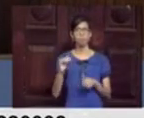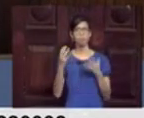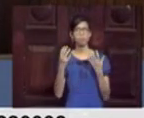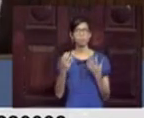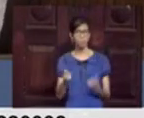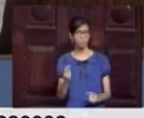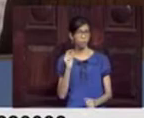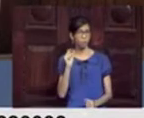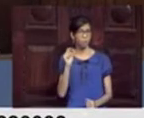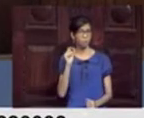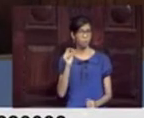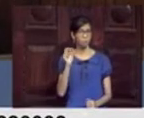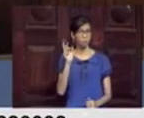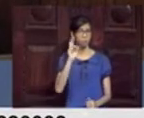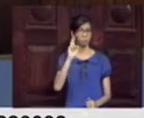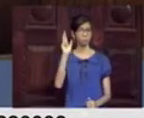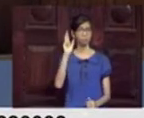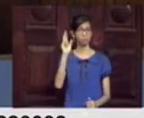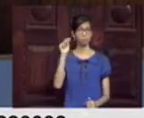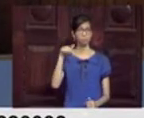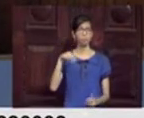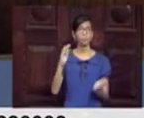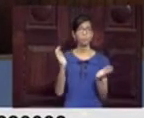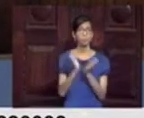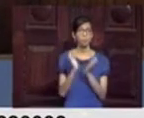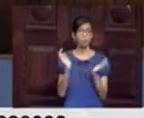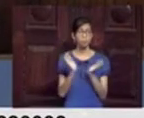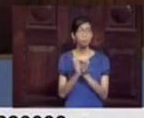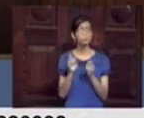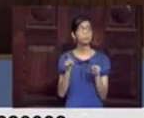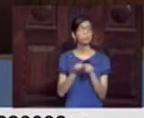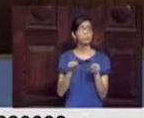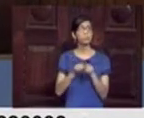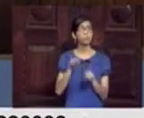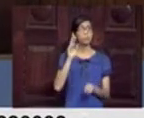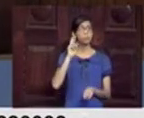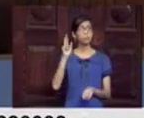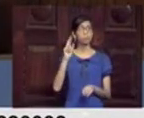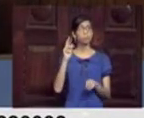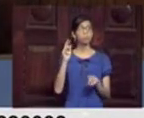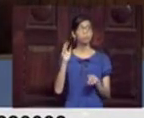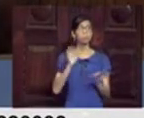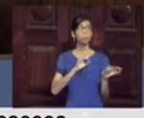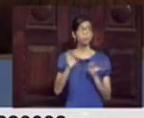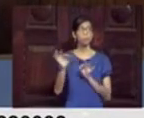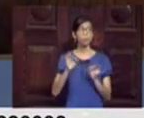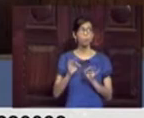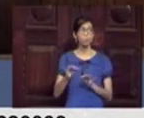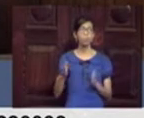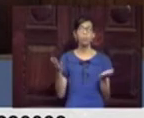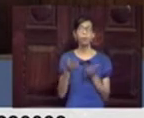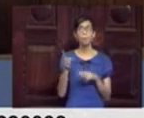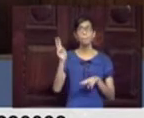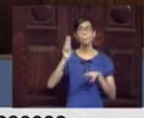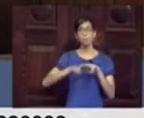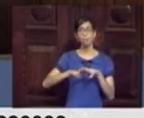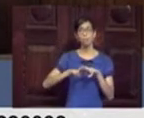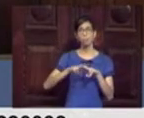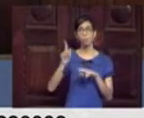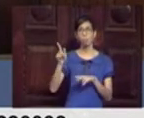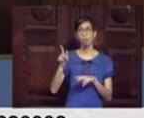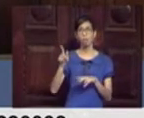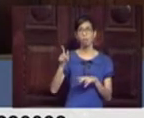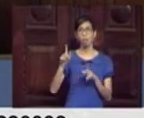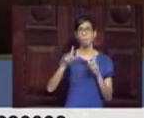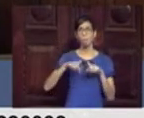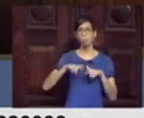que o líder maior desse partido, o líder maior desse projeto de governo, nesse momento está preso em Bangu. A